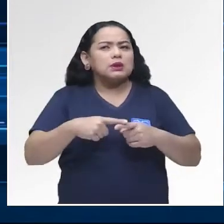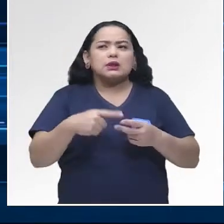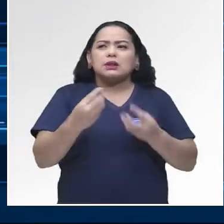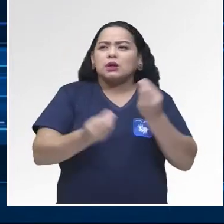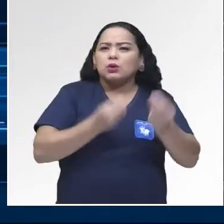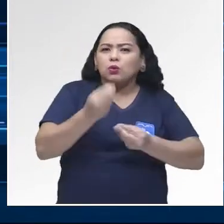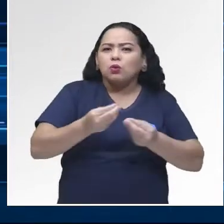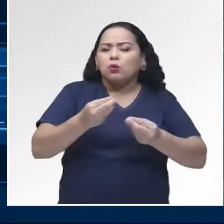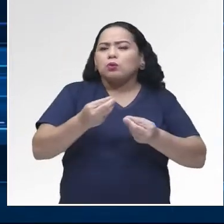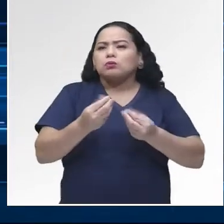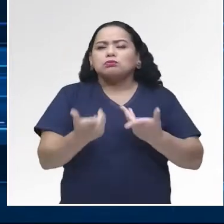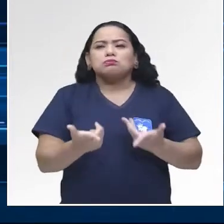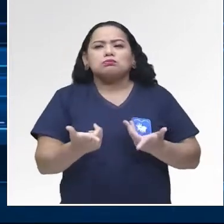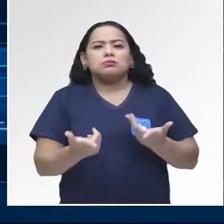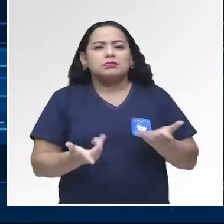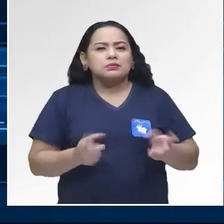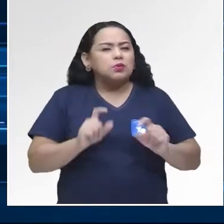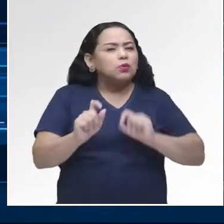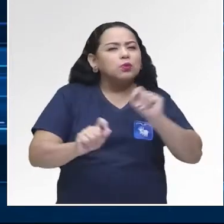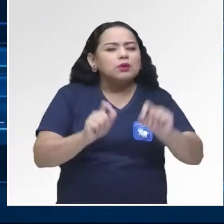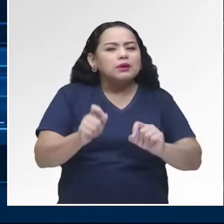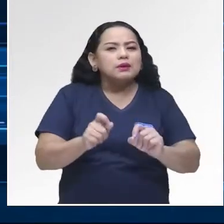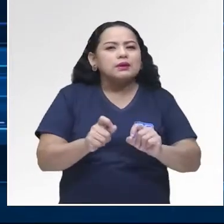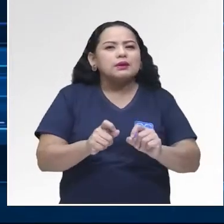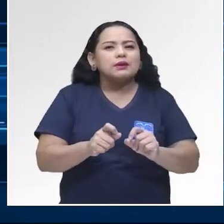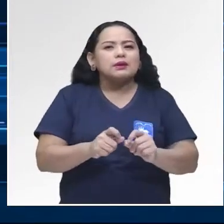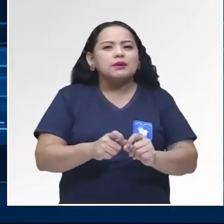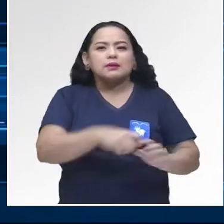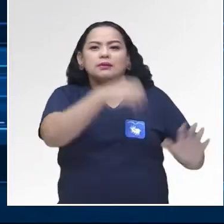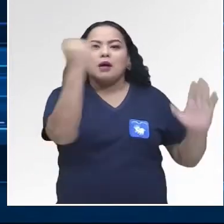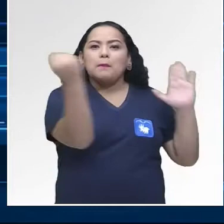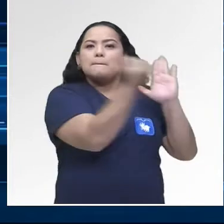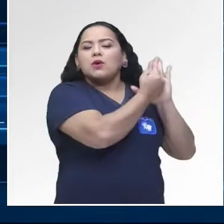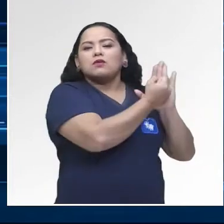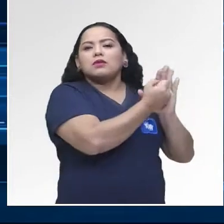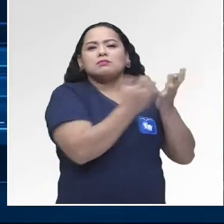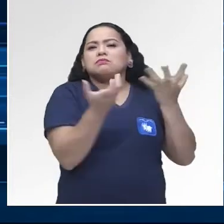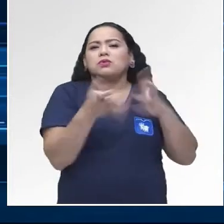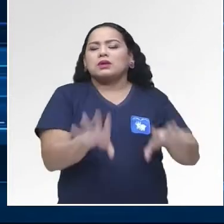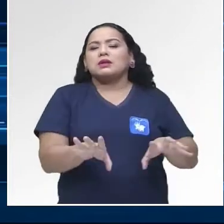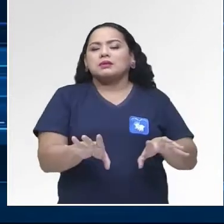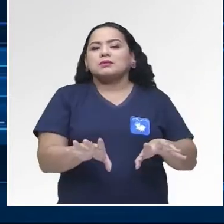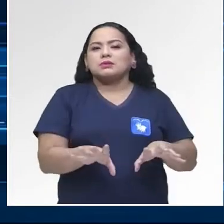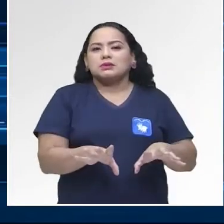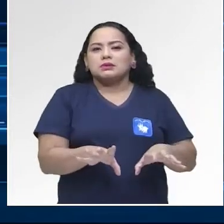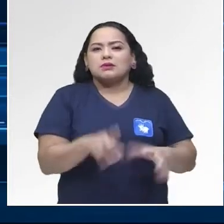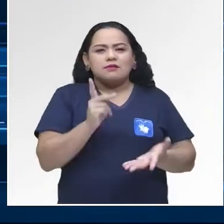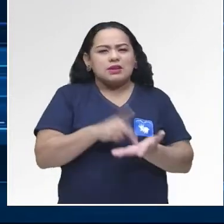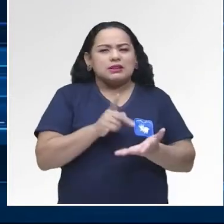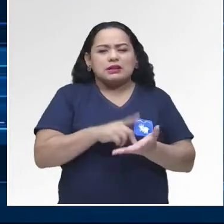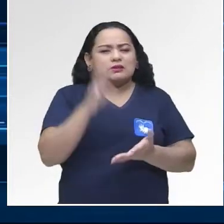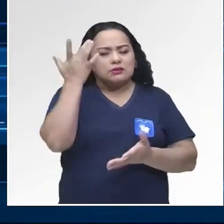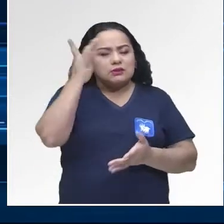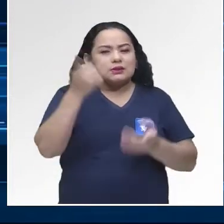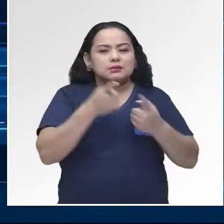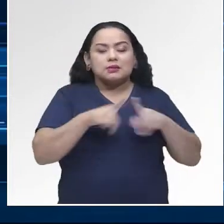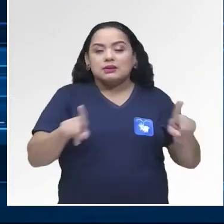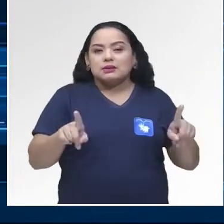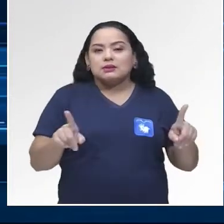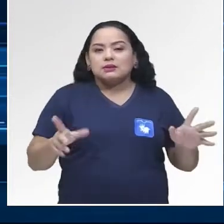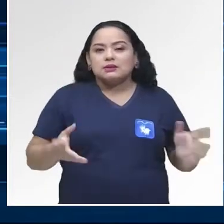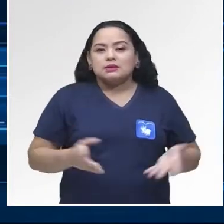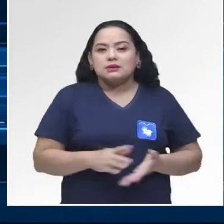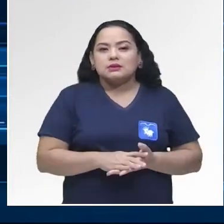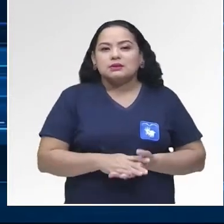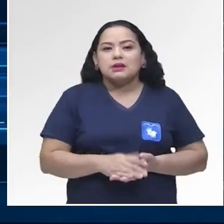né, científica. Nós não queremos prova que aquilo é verdade, né? Nós não queremos prova. Então, a